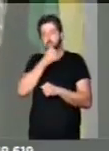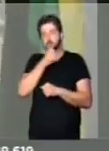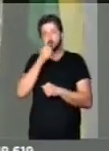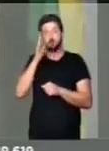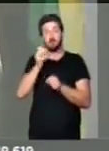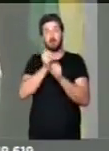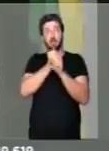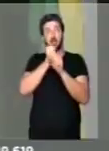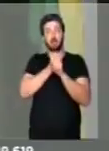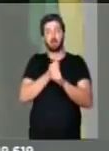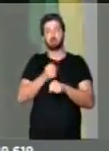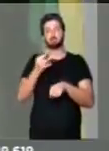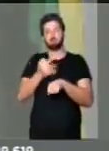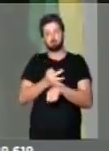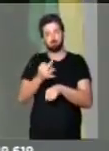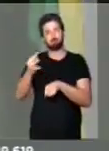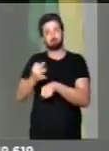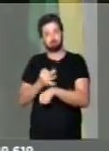longo dos anos,